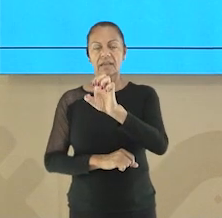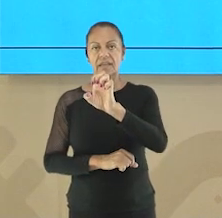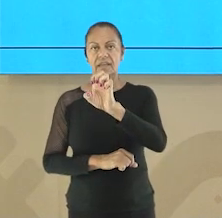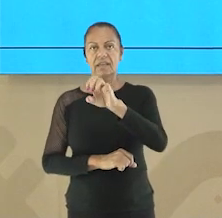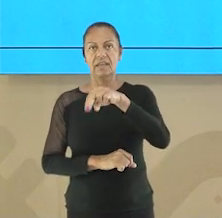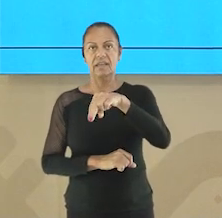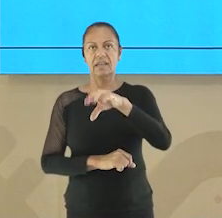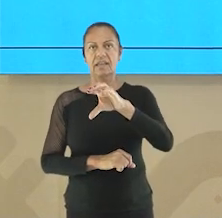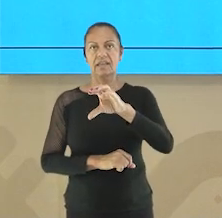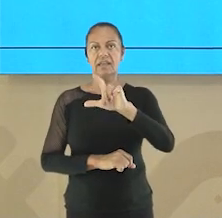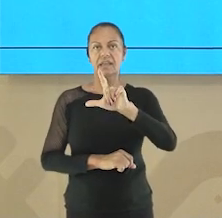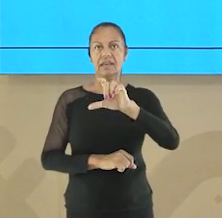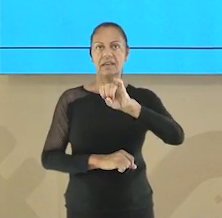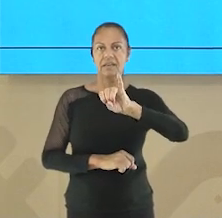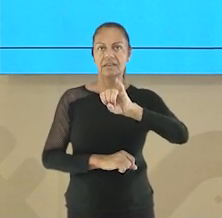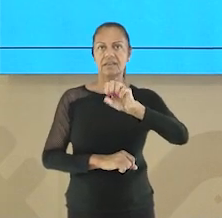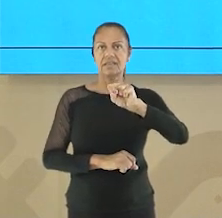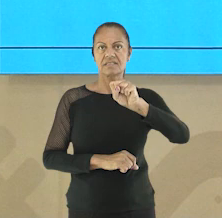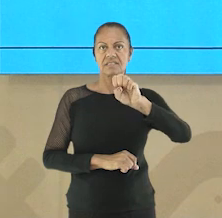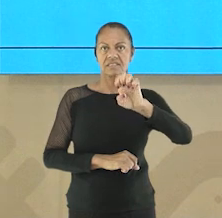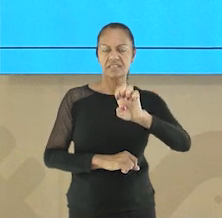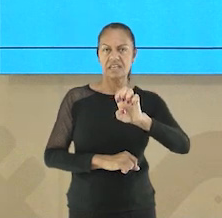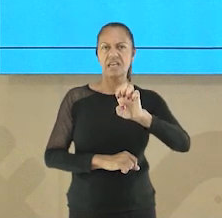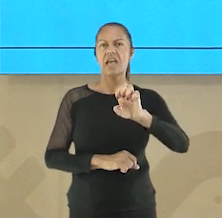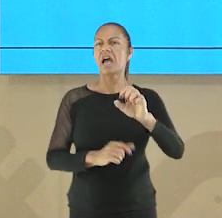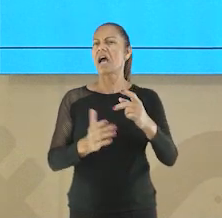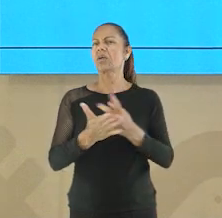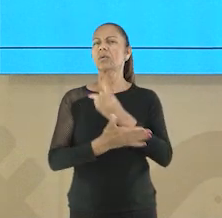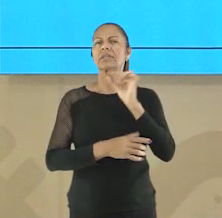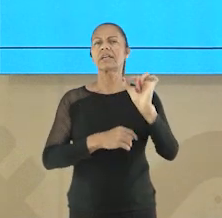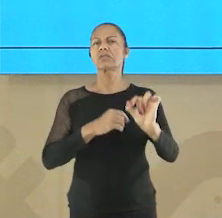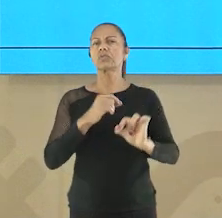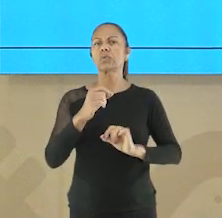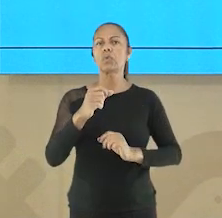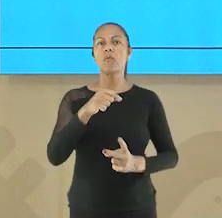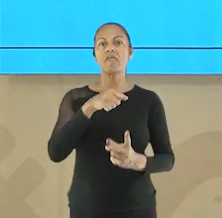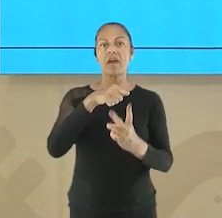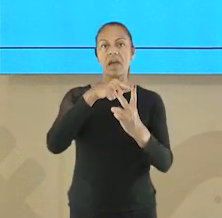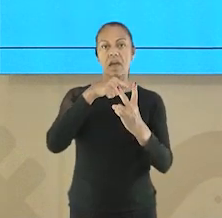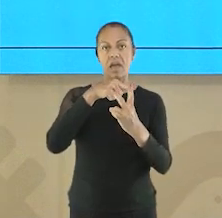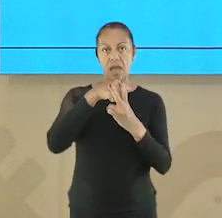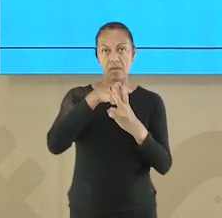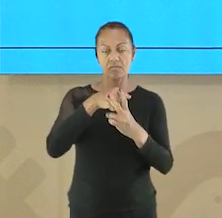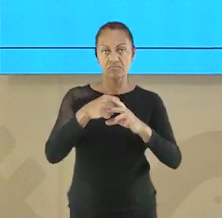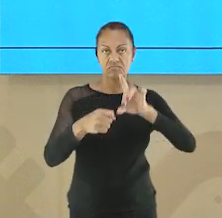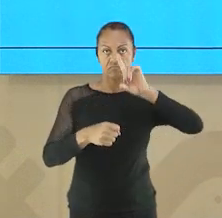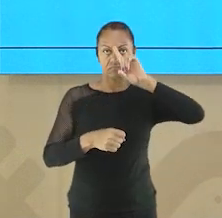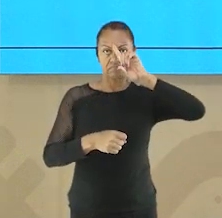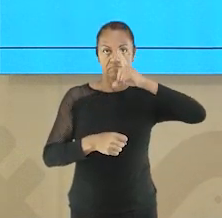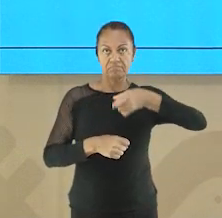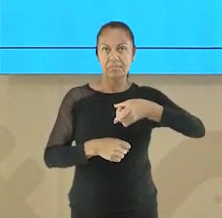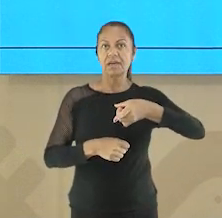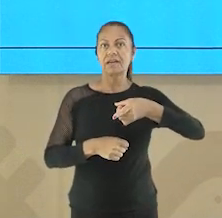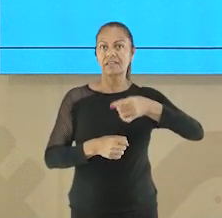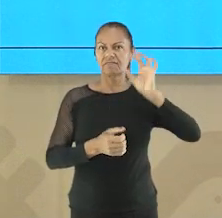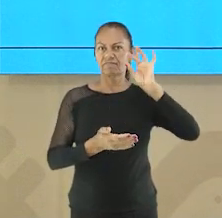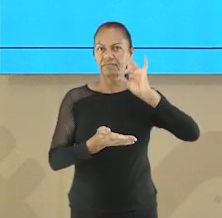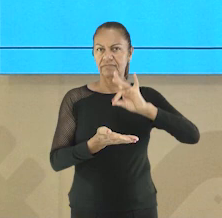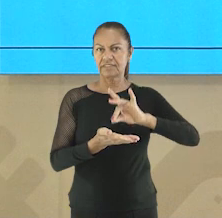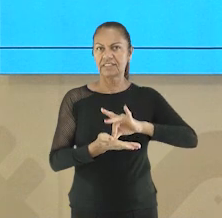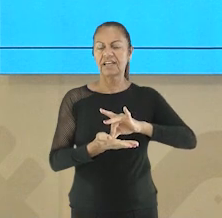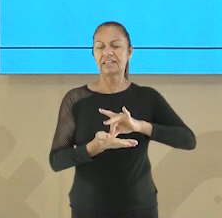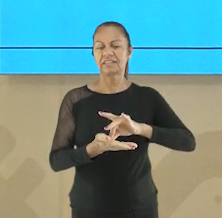é quando o verbo estiver no imperativo afirmativo, ou seja, quando o verbo estiver dando uma